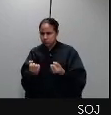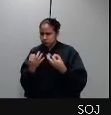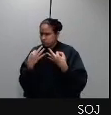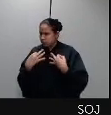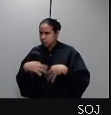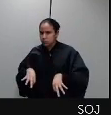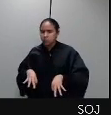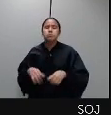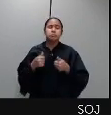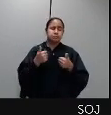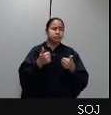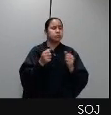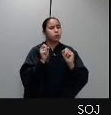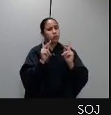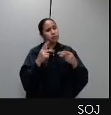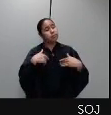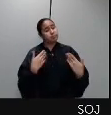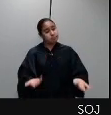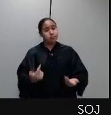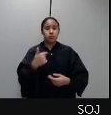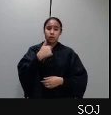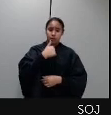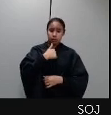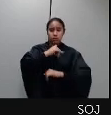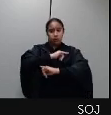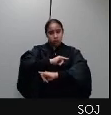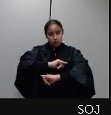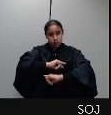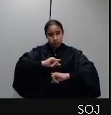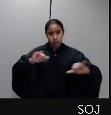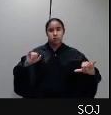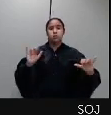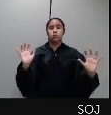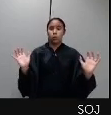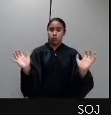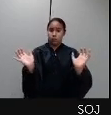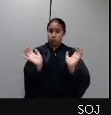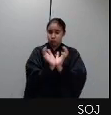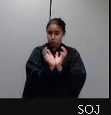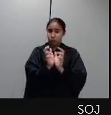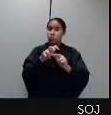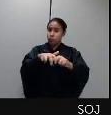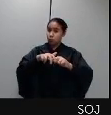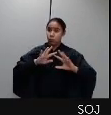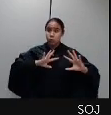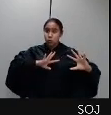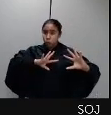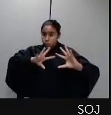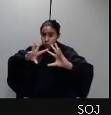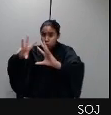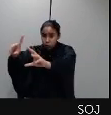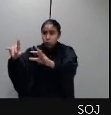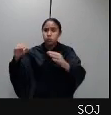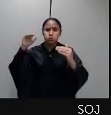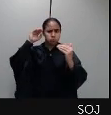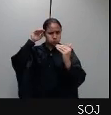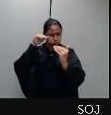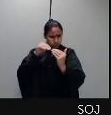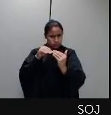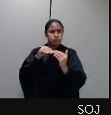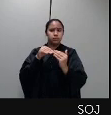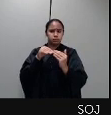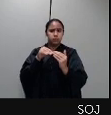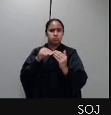eu no caso proclamo que a turma por unanimidade deu parcial provimento a colheu